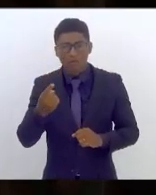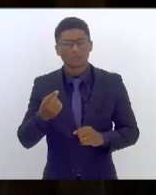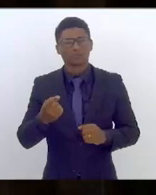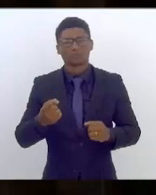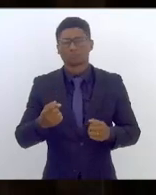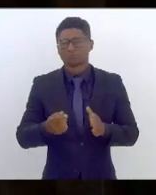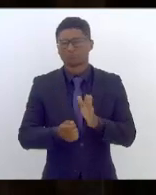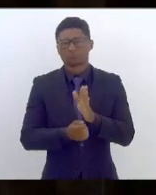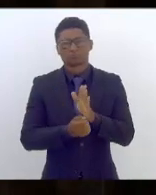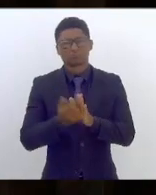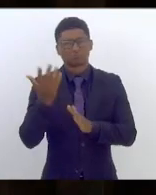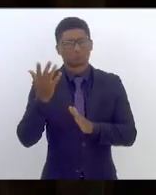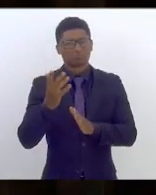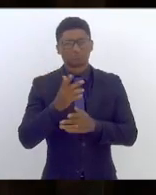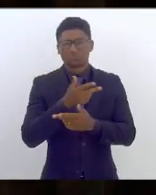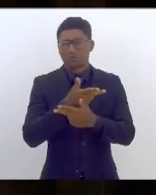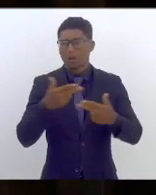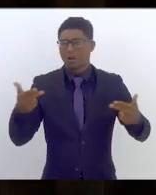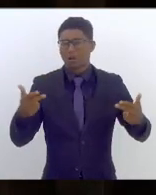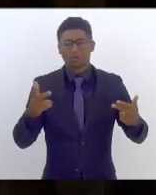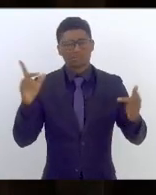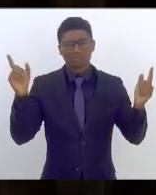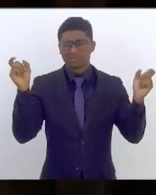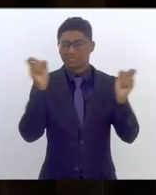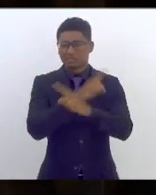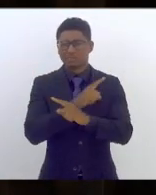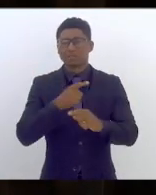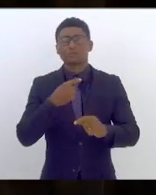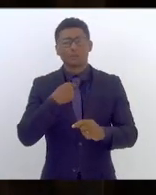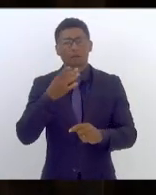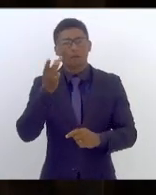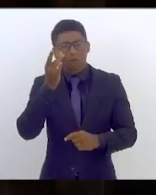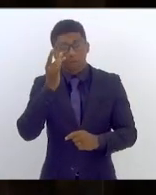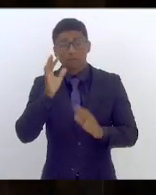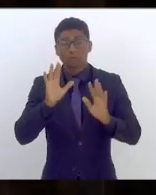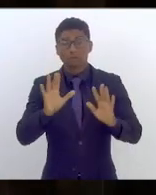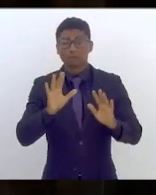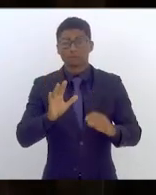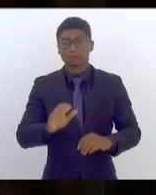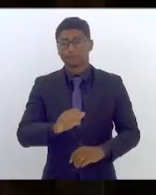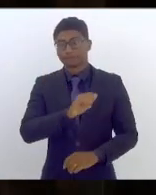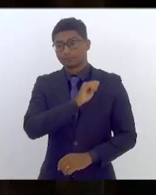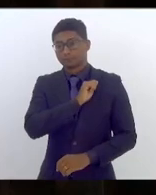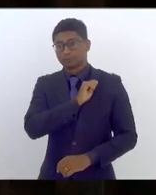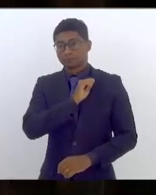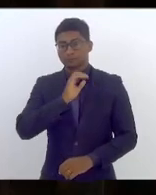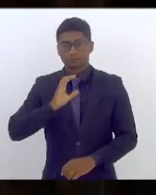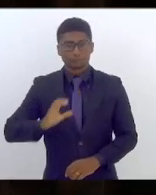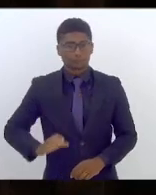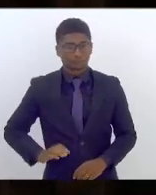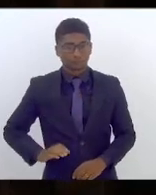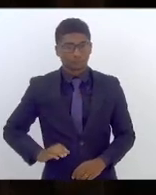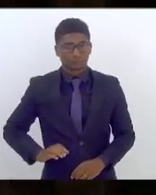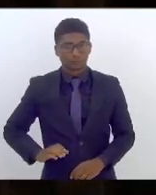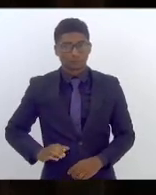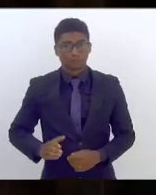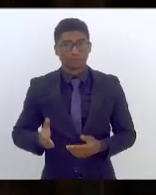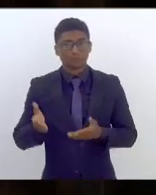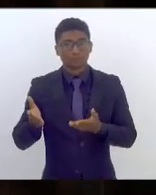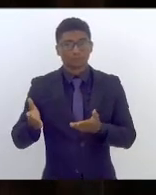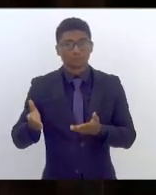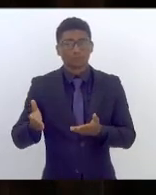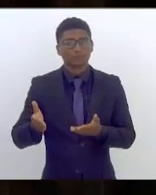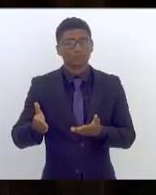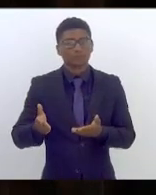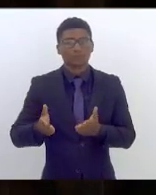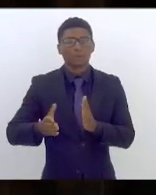situações complicadas Tá certo e o André Siciliano nunca privilegiou um